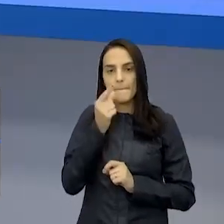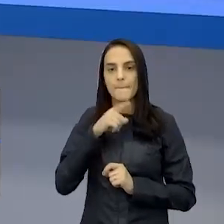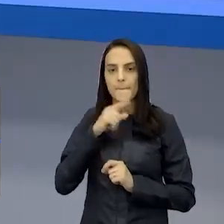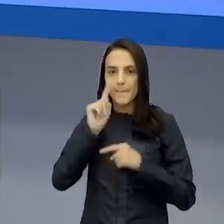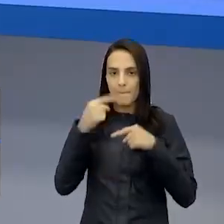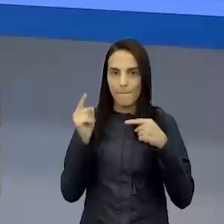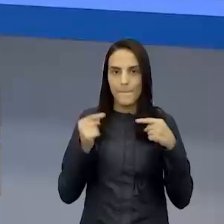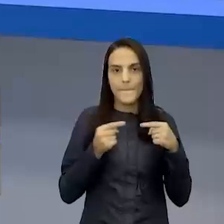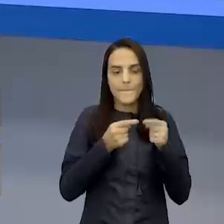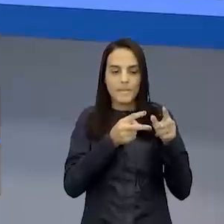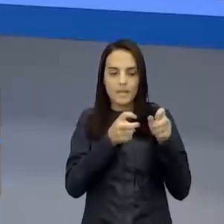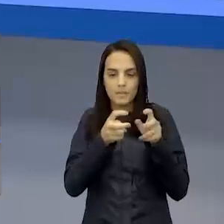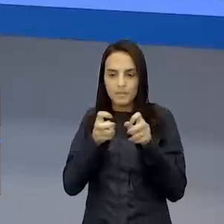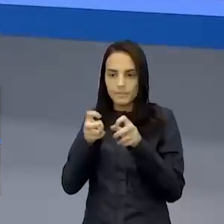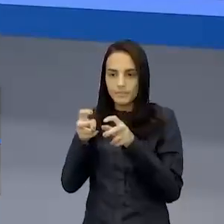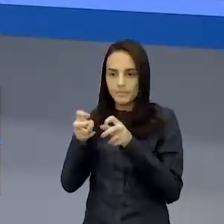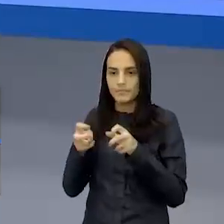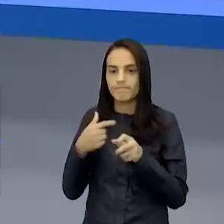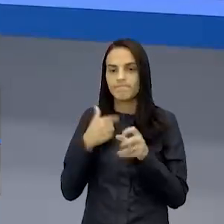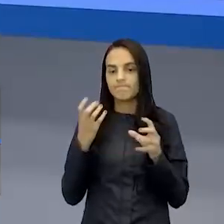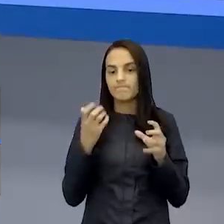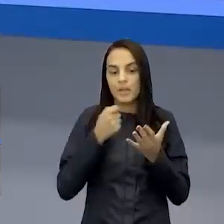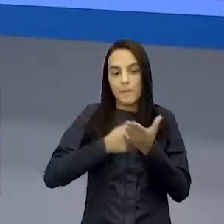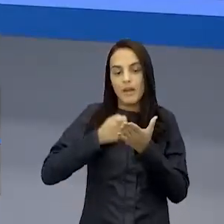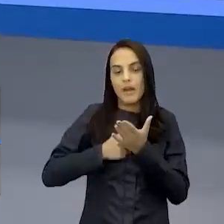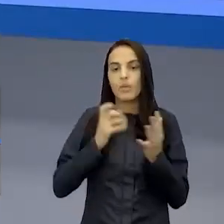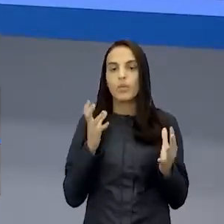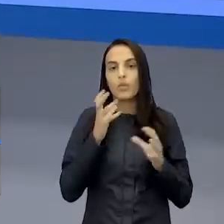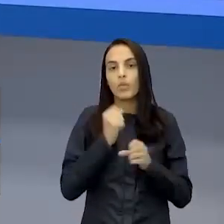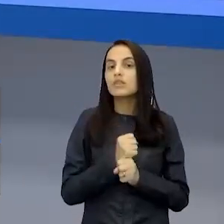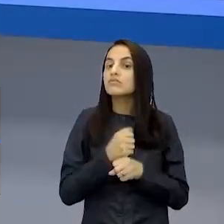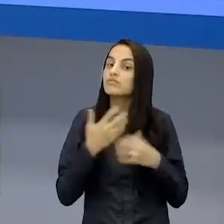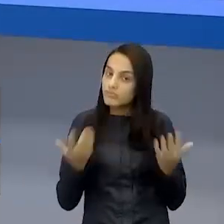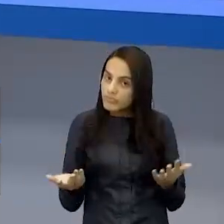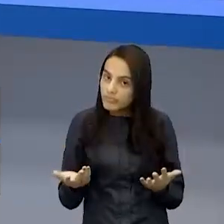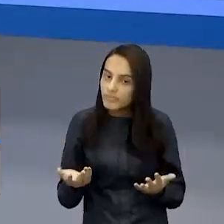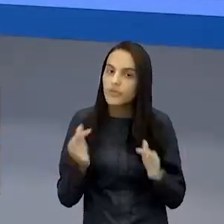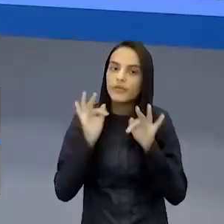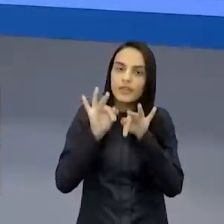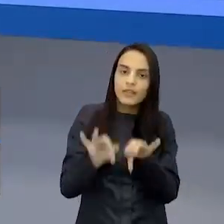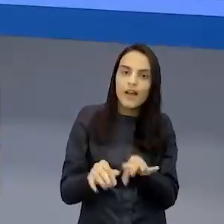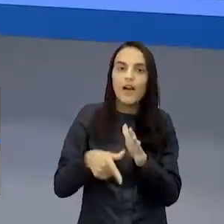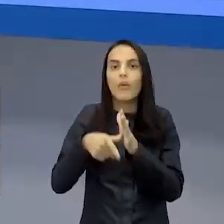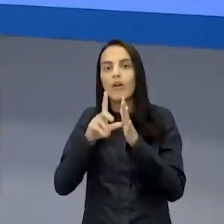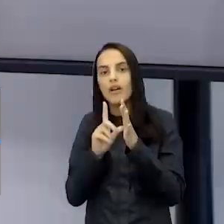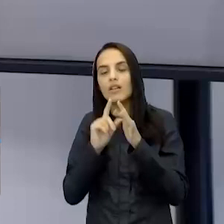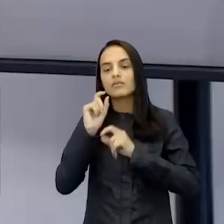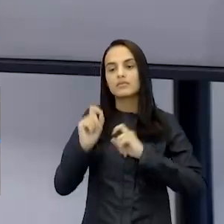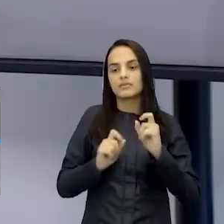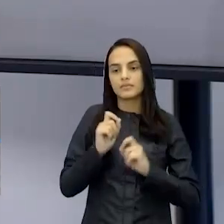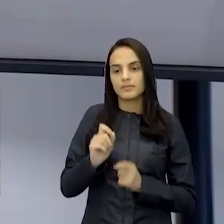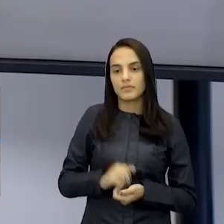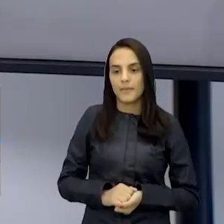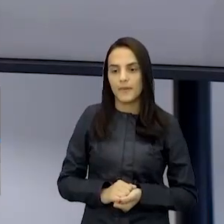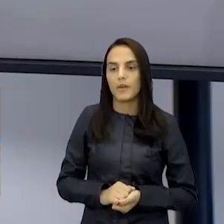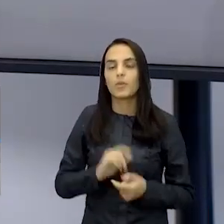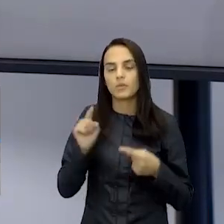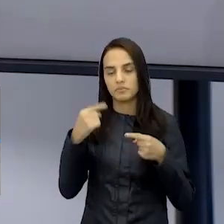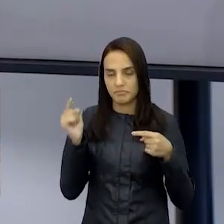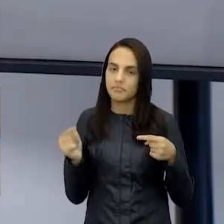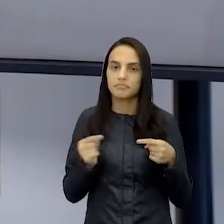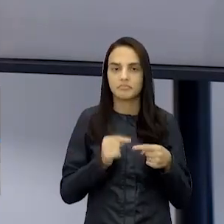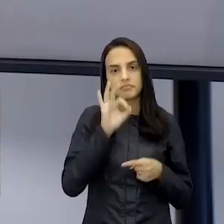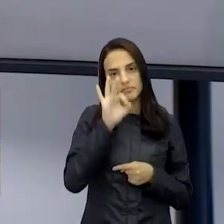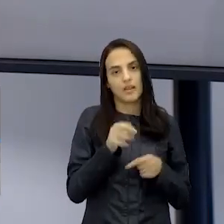objetivo é ele perceber, né? O quanto ele paga no final, o quanto ele paga se ele antecipar. É isso, não é? O objetivo